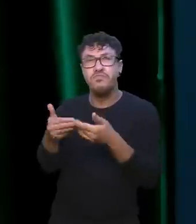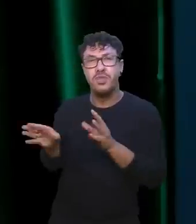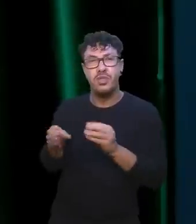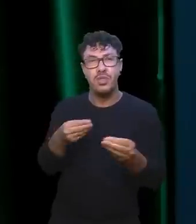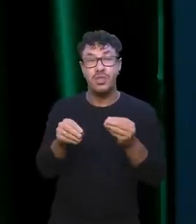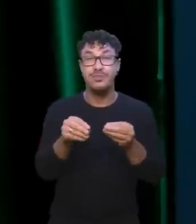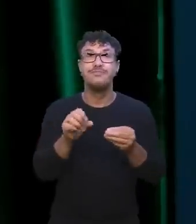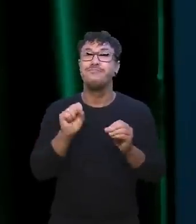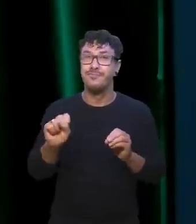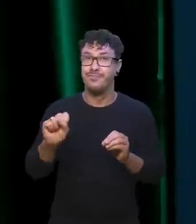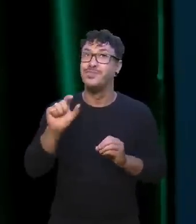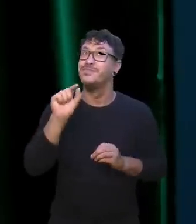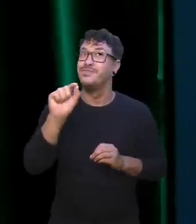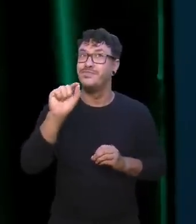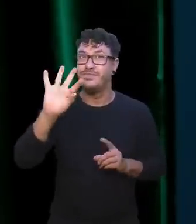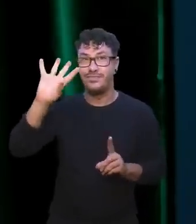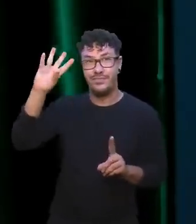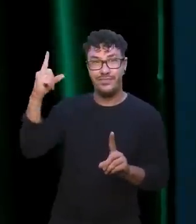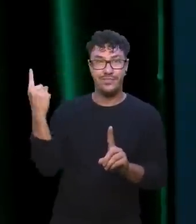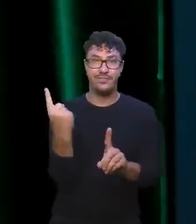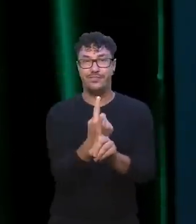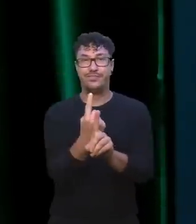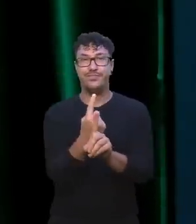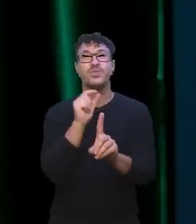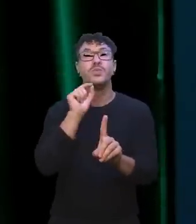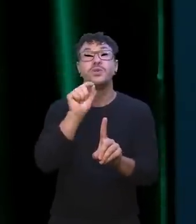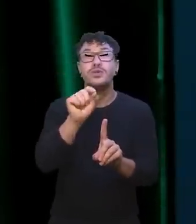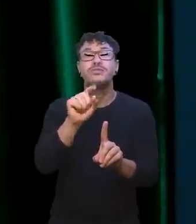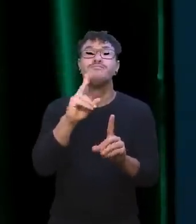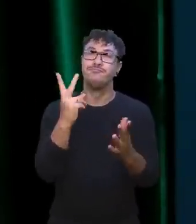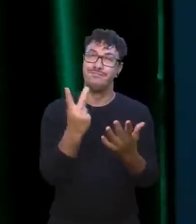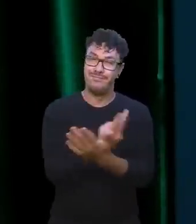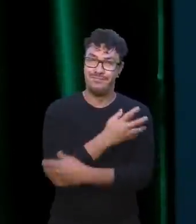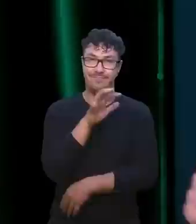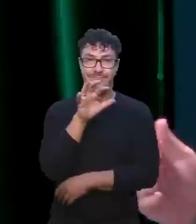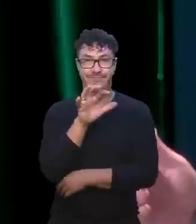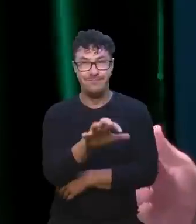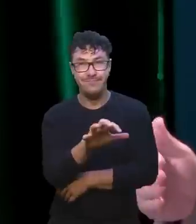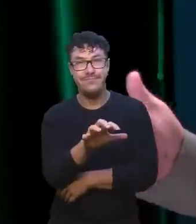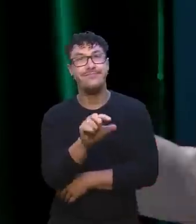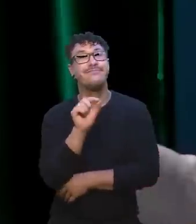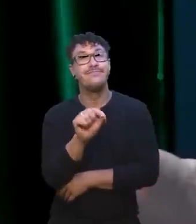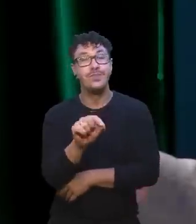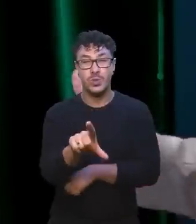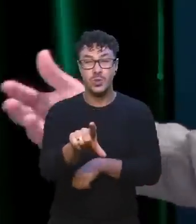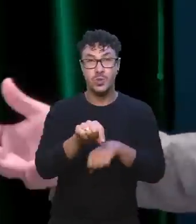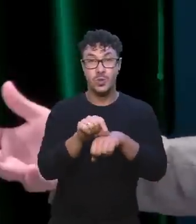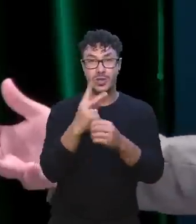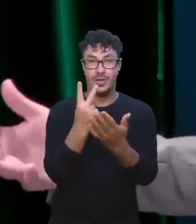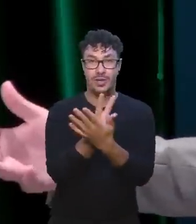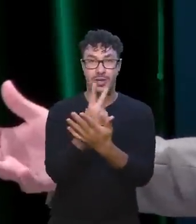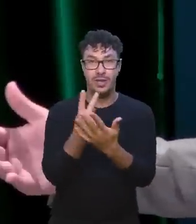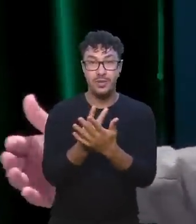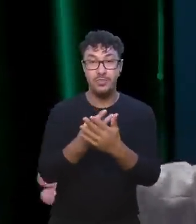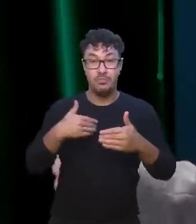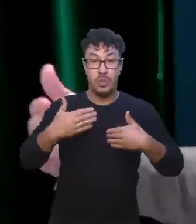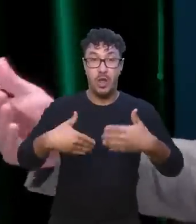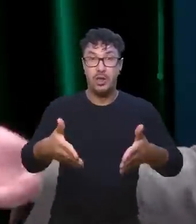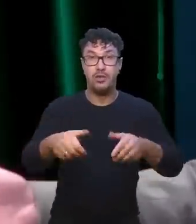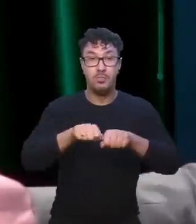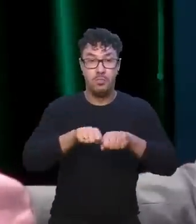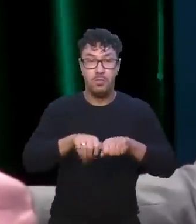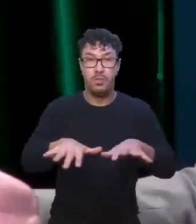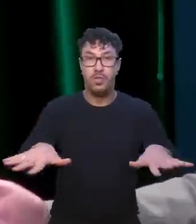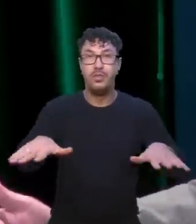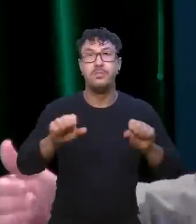processo obsessivo, e naturalmente, podem se colocar nessa condição de uma escolha errada, que gera